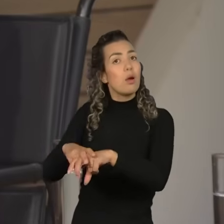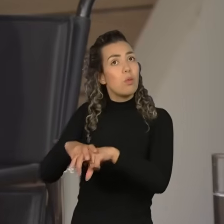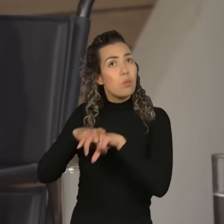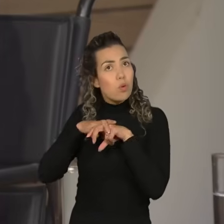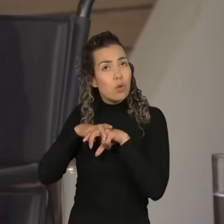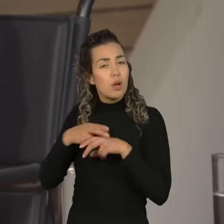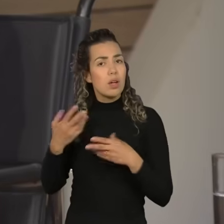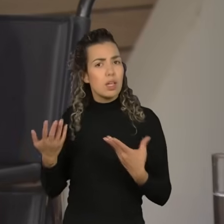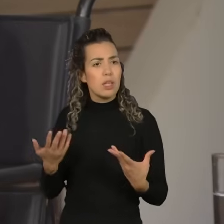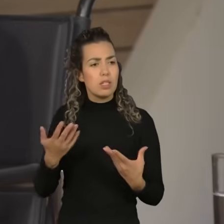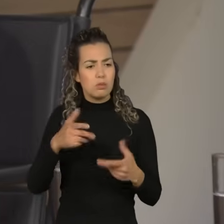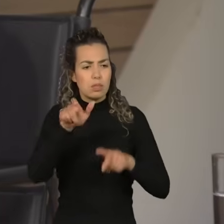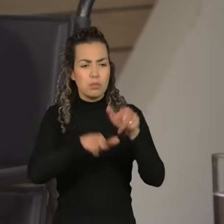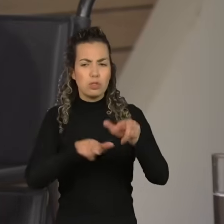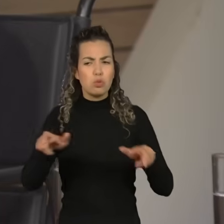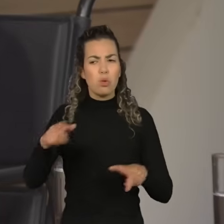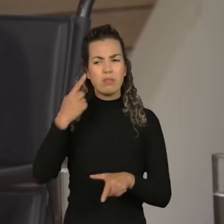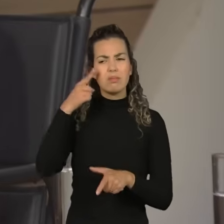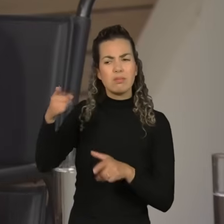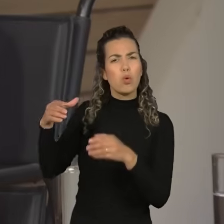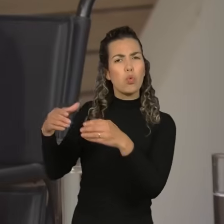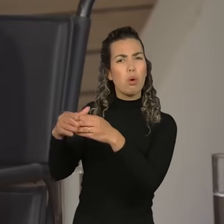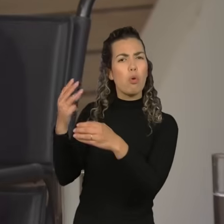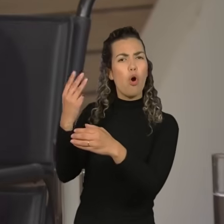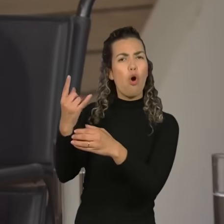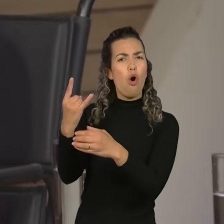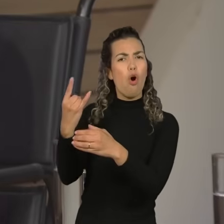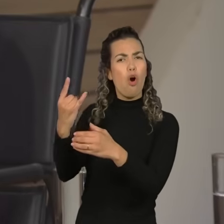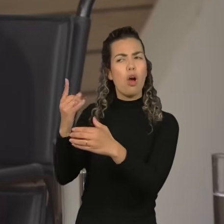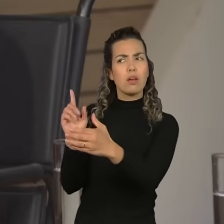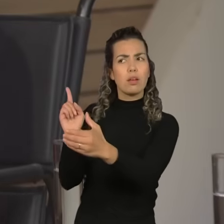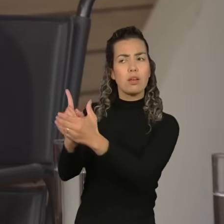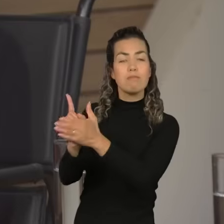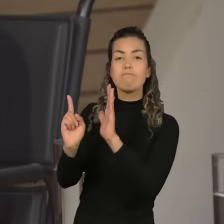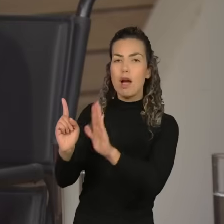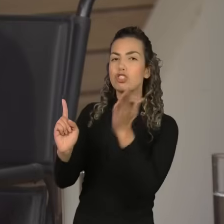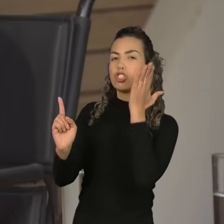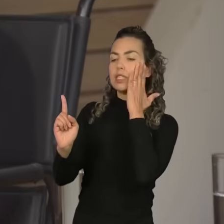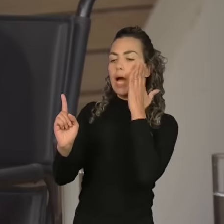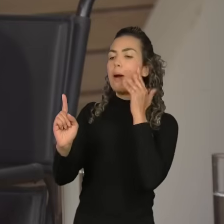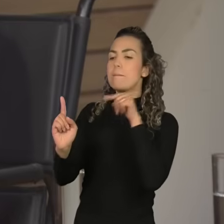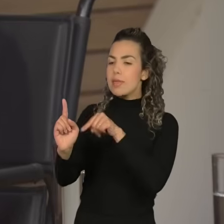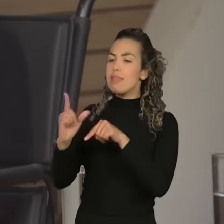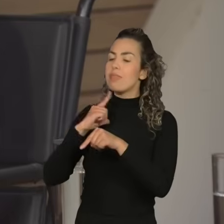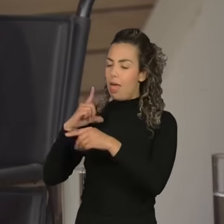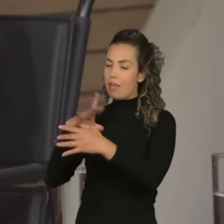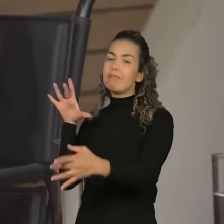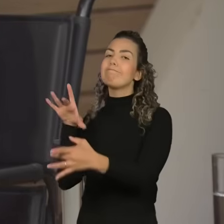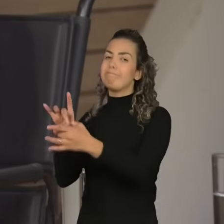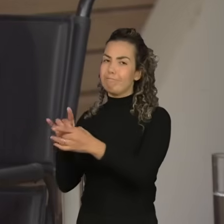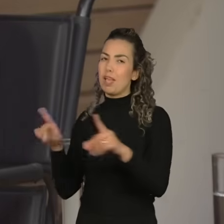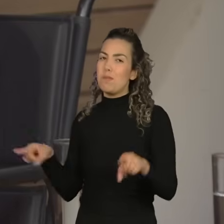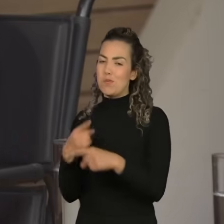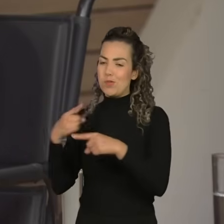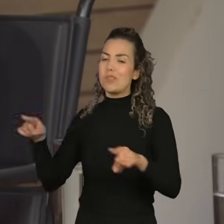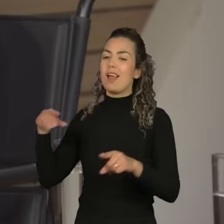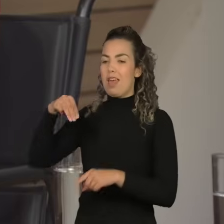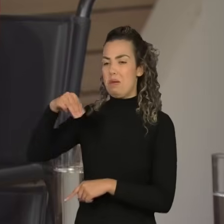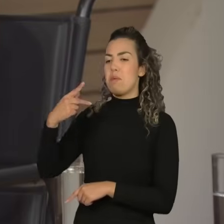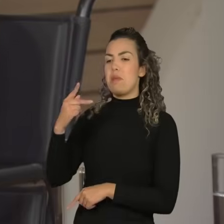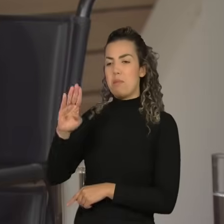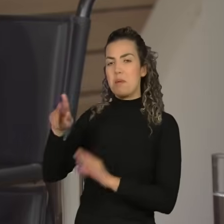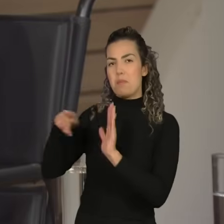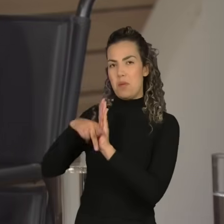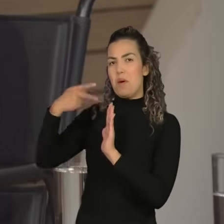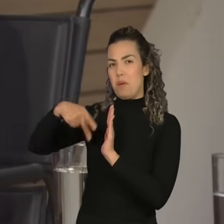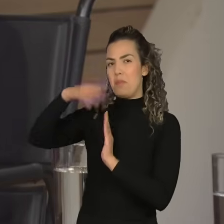Barão estranha, mas quem era próximo dele sabia dessa relação que ele tinha com a música brasileira. Então, é por isso que é tão orgânico como ele vai